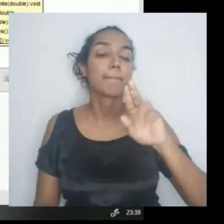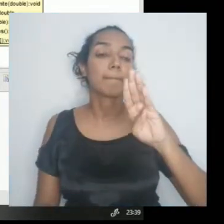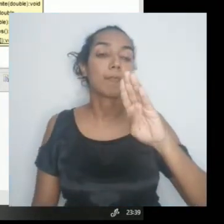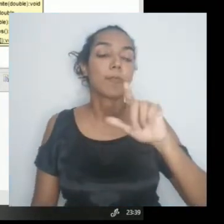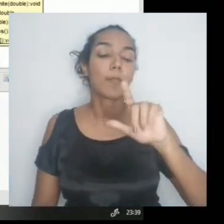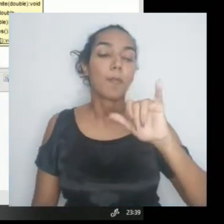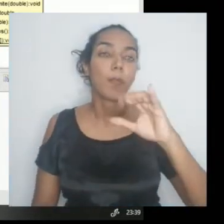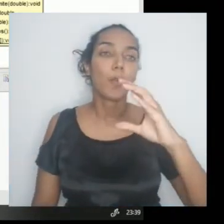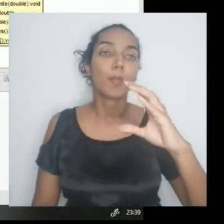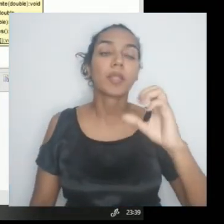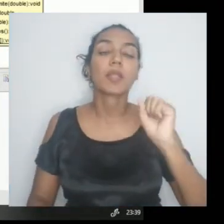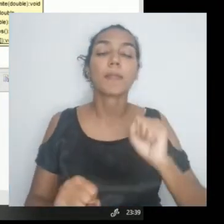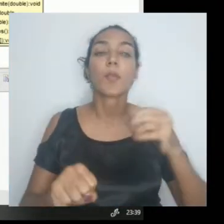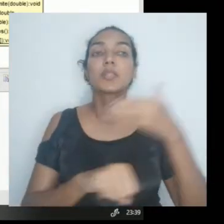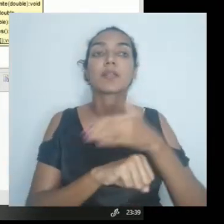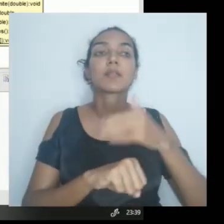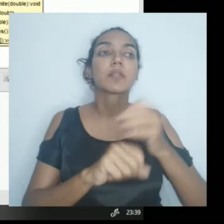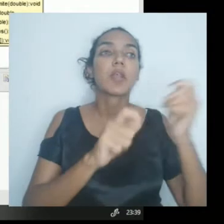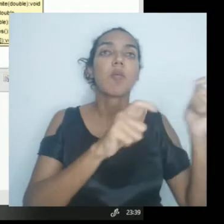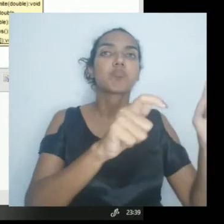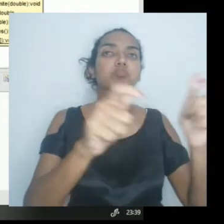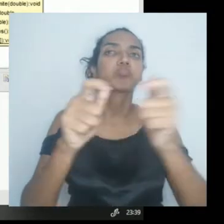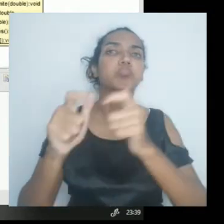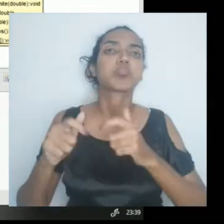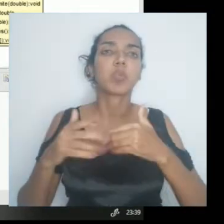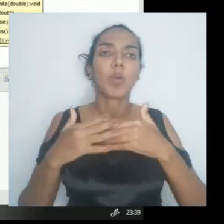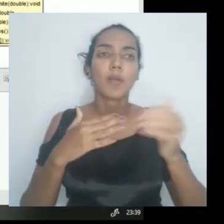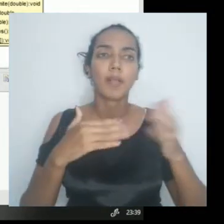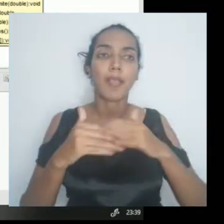da classe, certo?